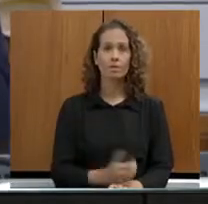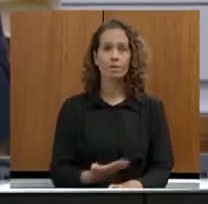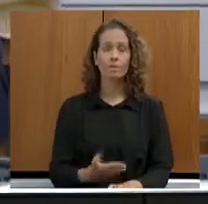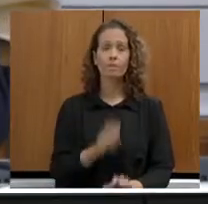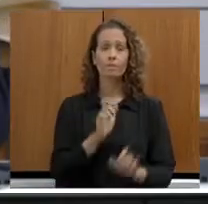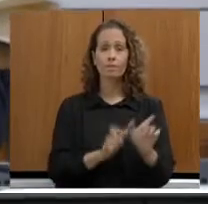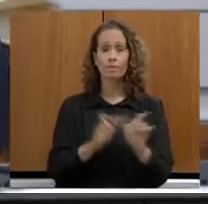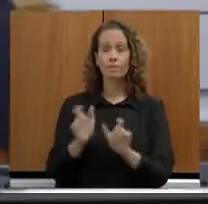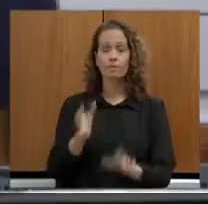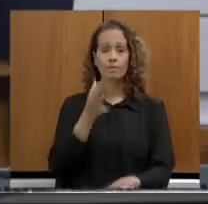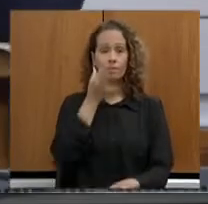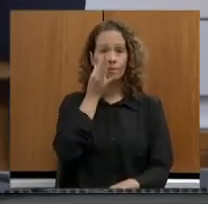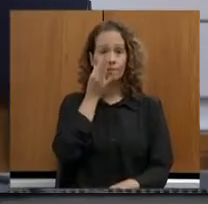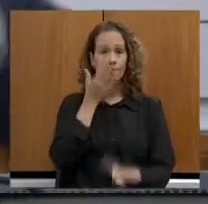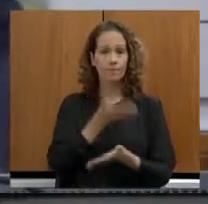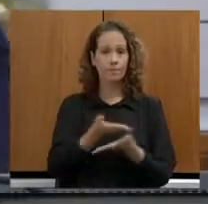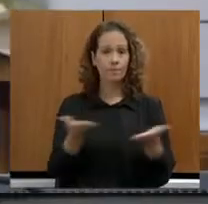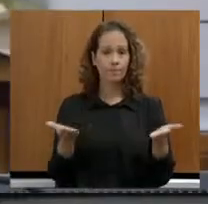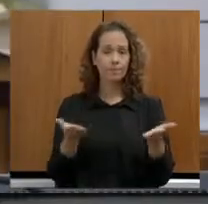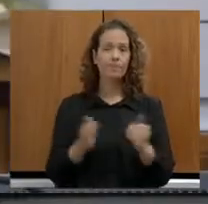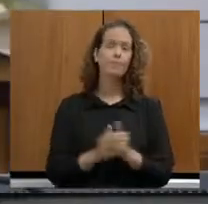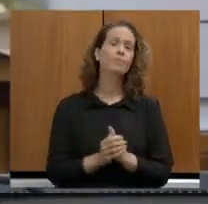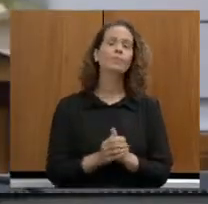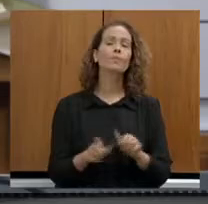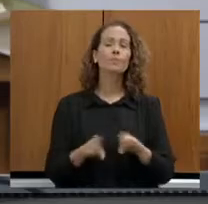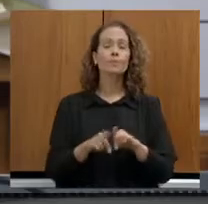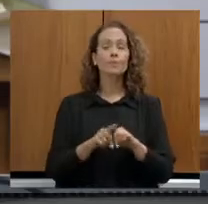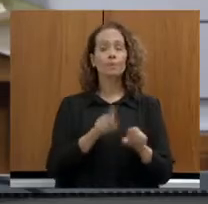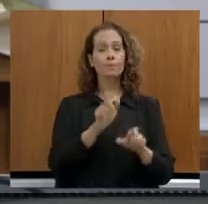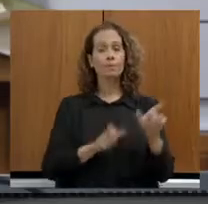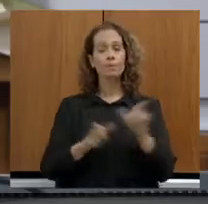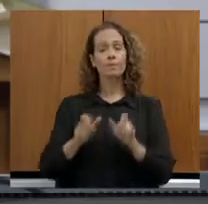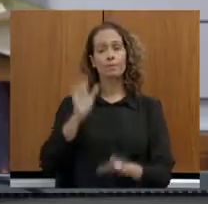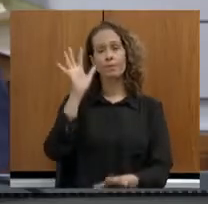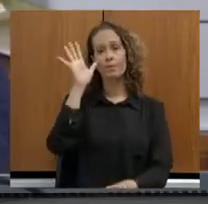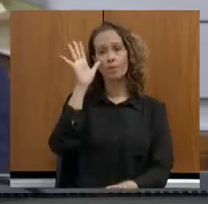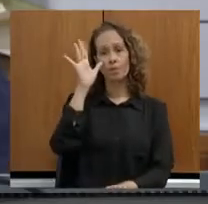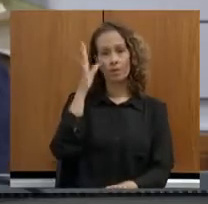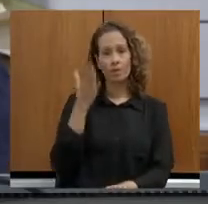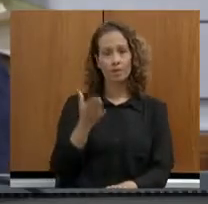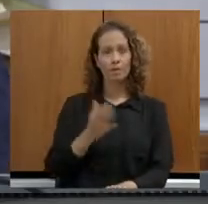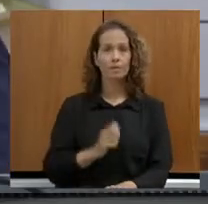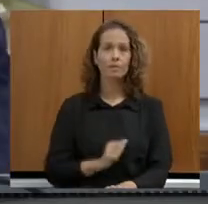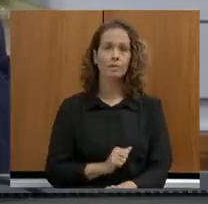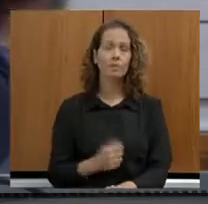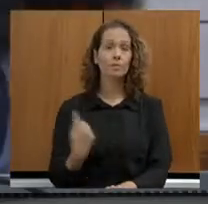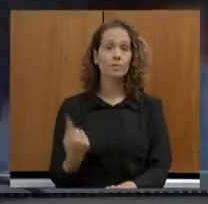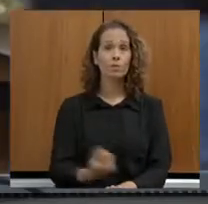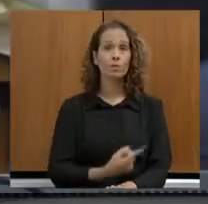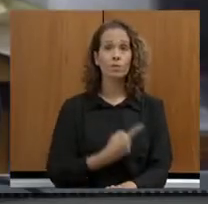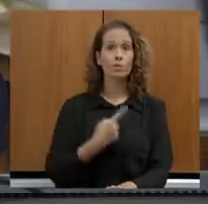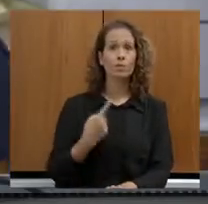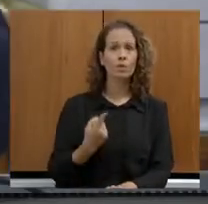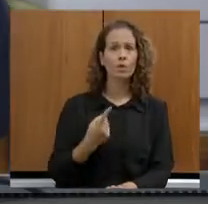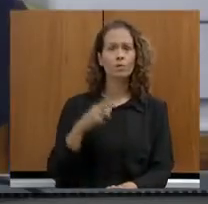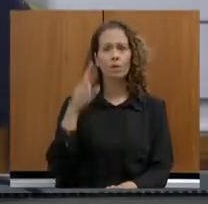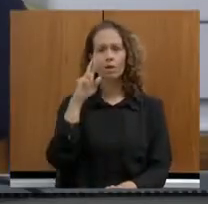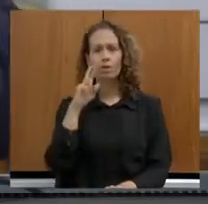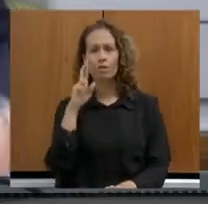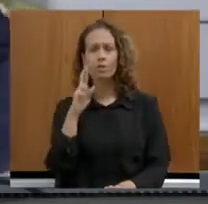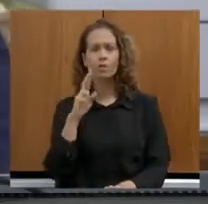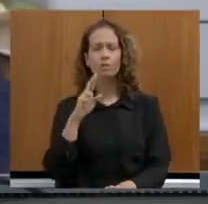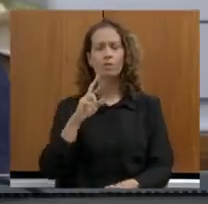que se encontram aqui presentes que eles que nos acompanham parece que nós estamos ao vivo pela tv